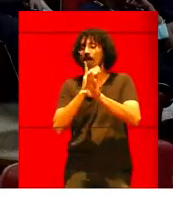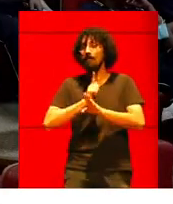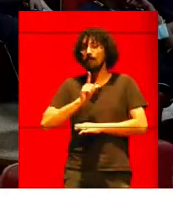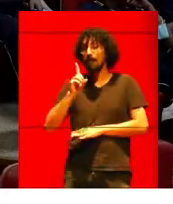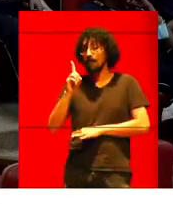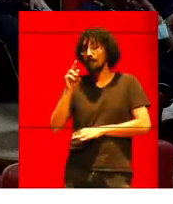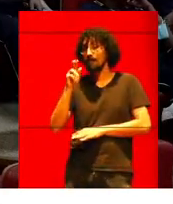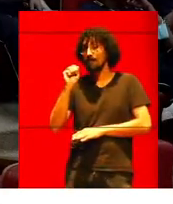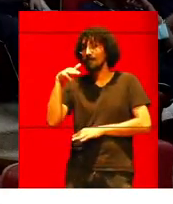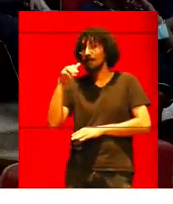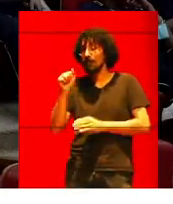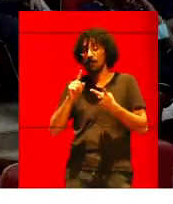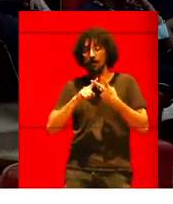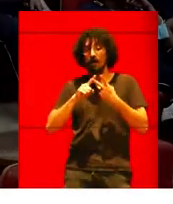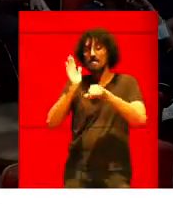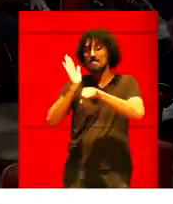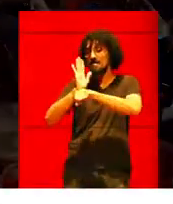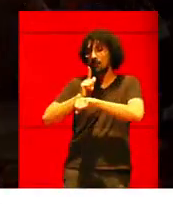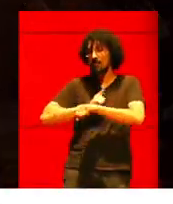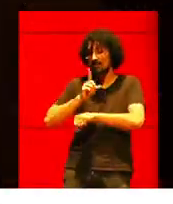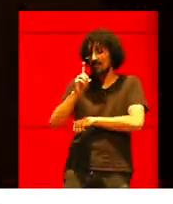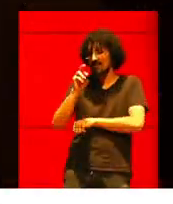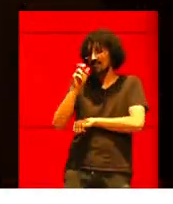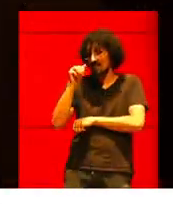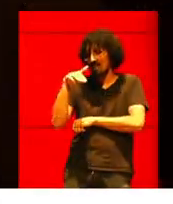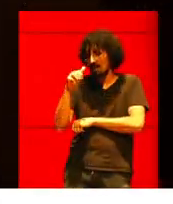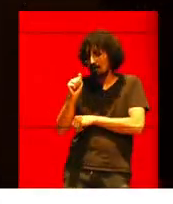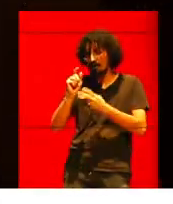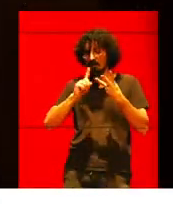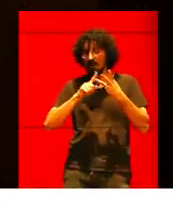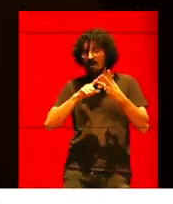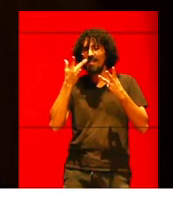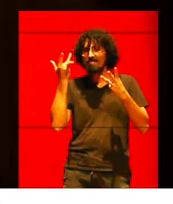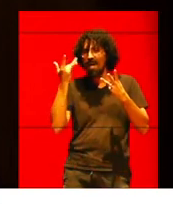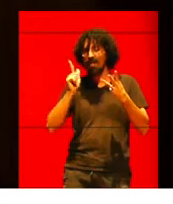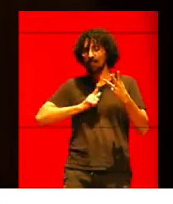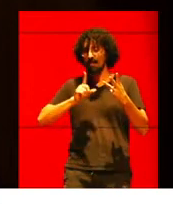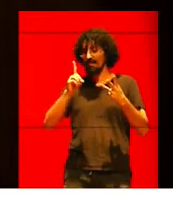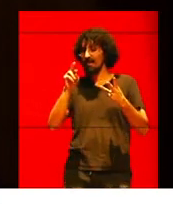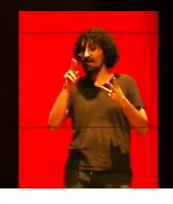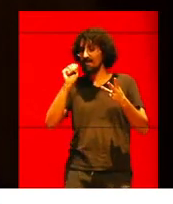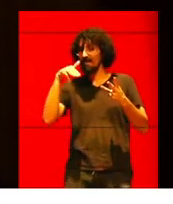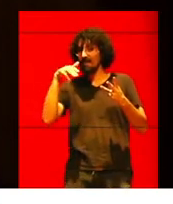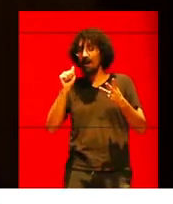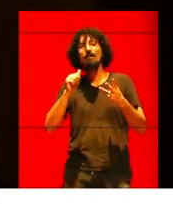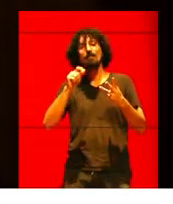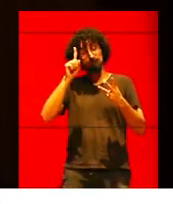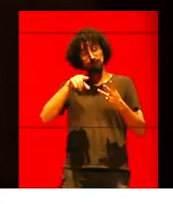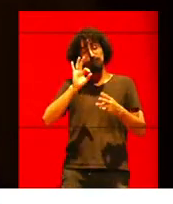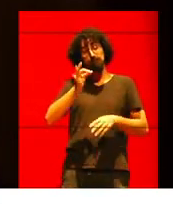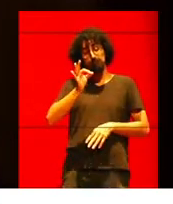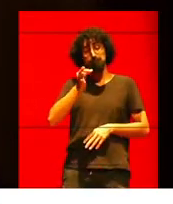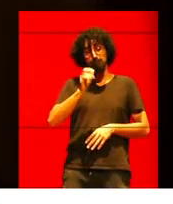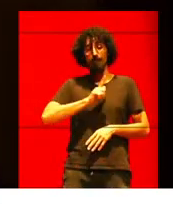cinema tem drama, teatro tem drama. Claro, aqui acontece o